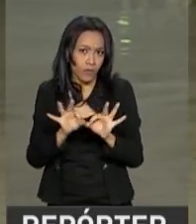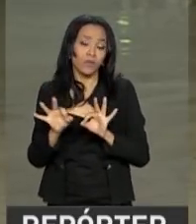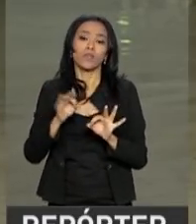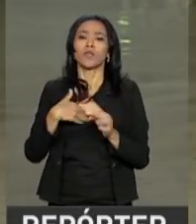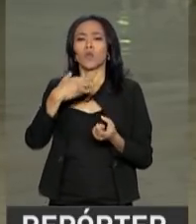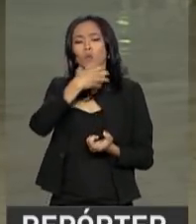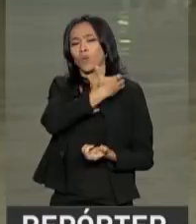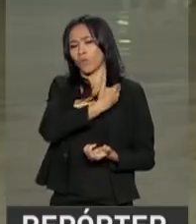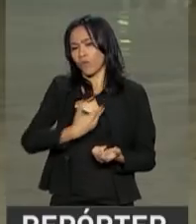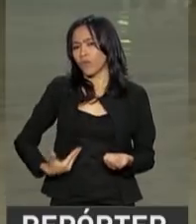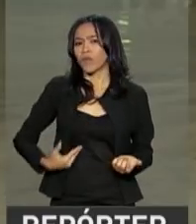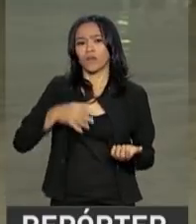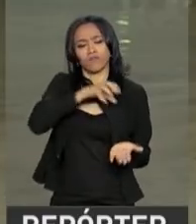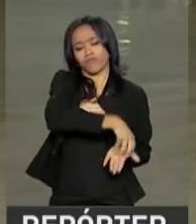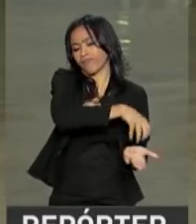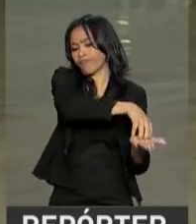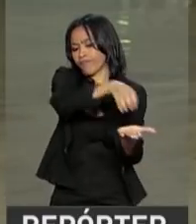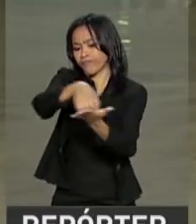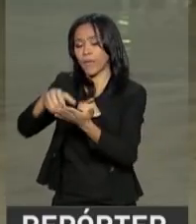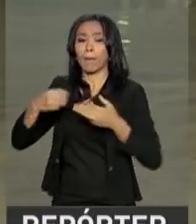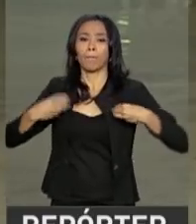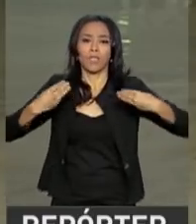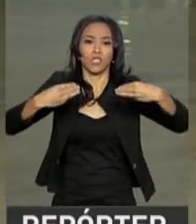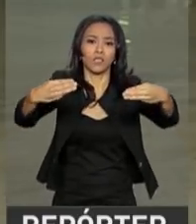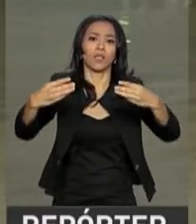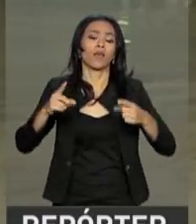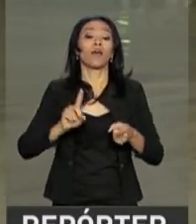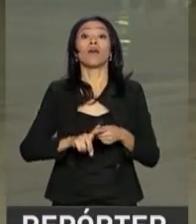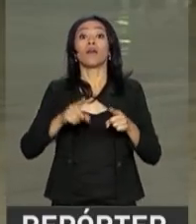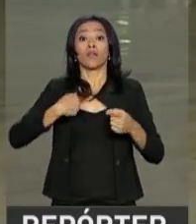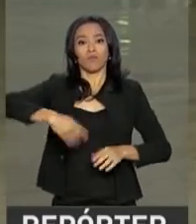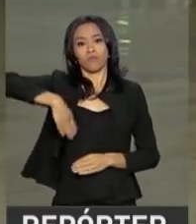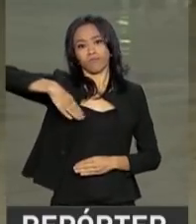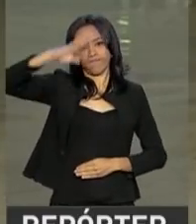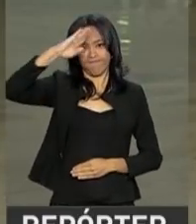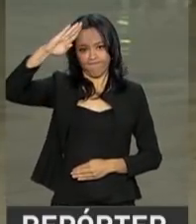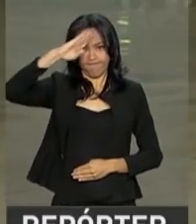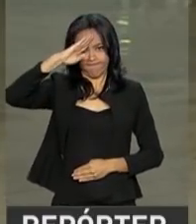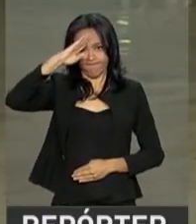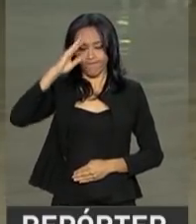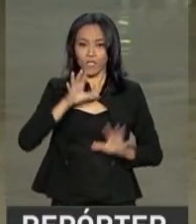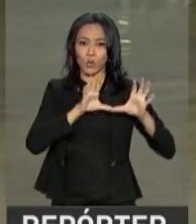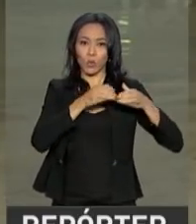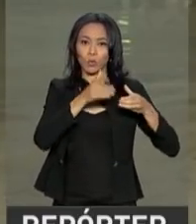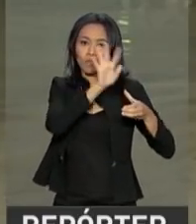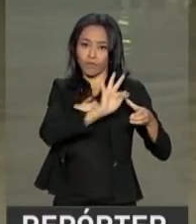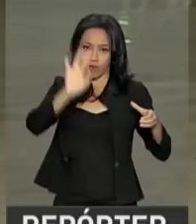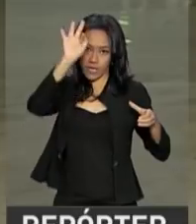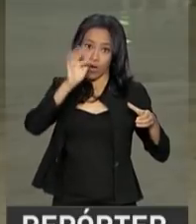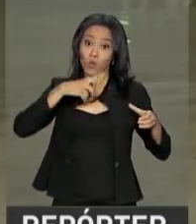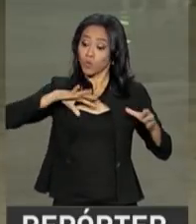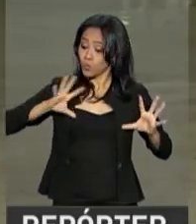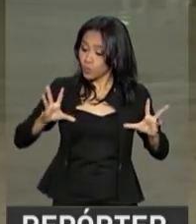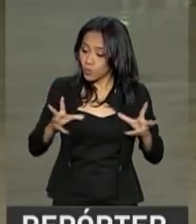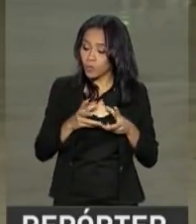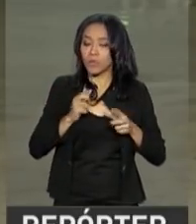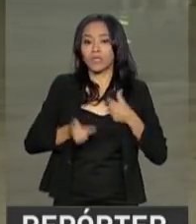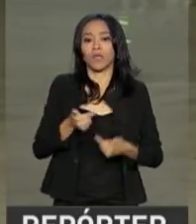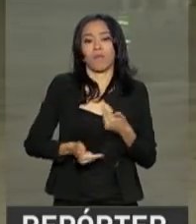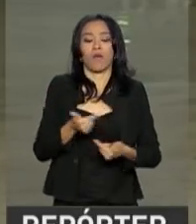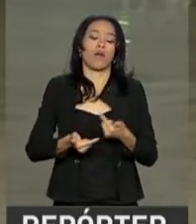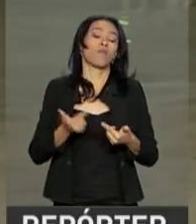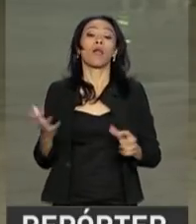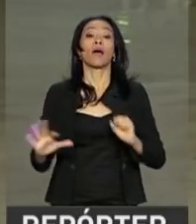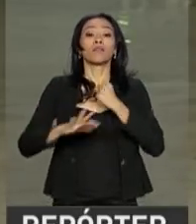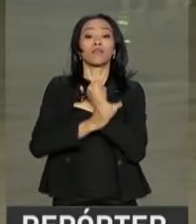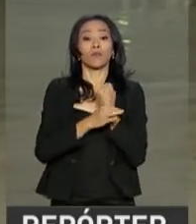governamentais, incluindo ministérios, forças armadas e agências federais, trabalham juntos para garantir que alimentos,